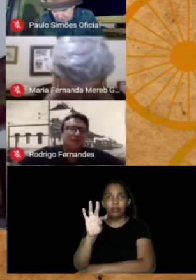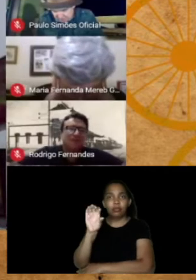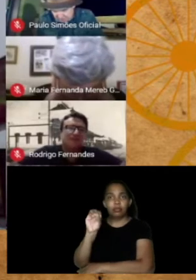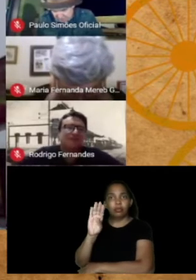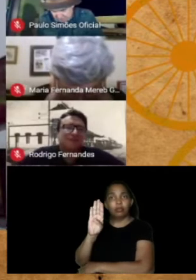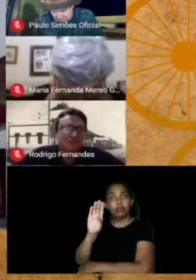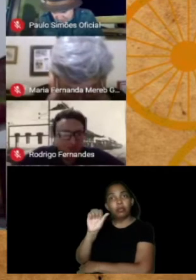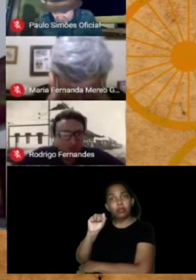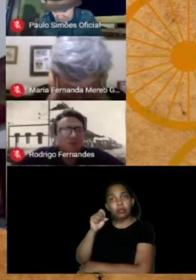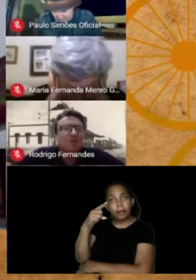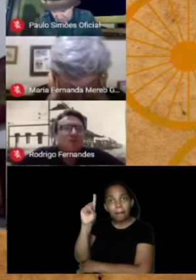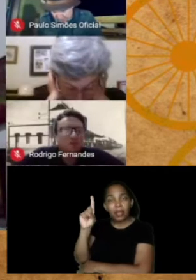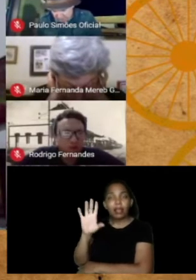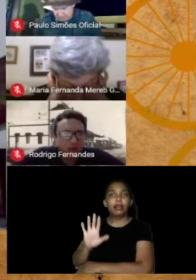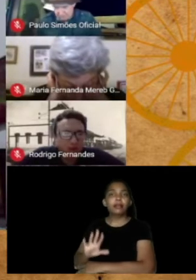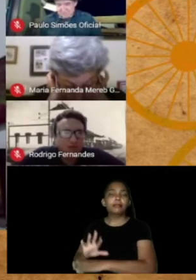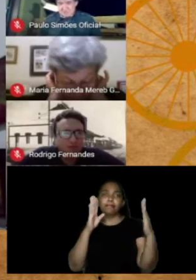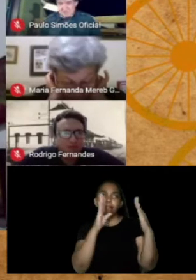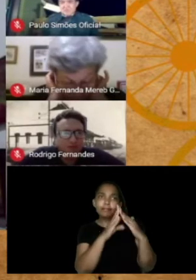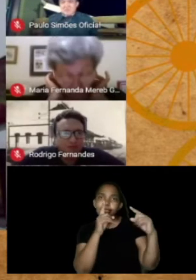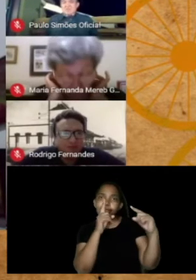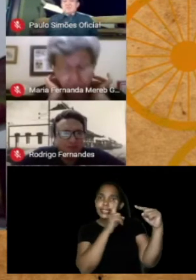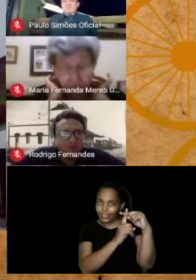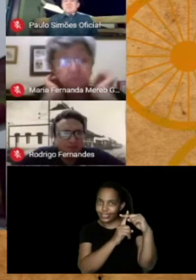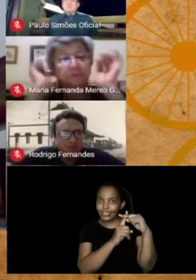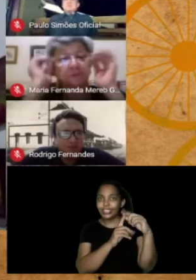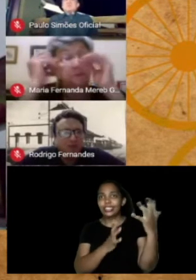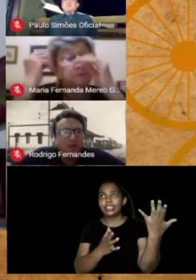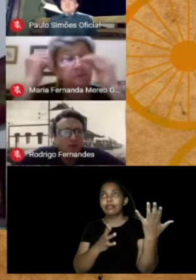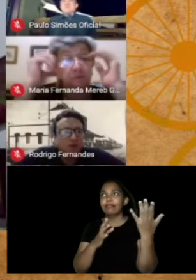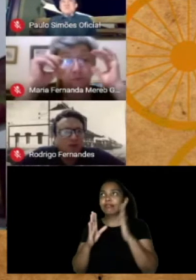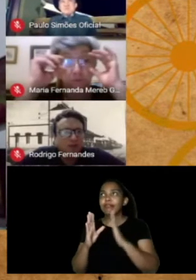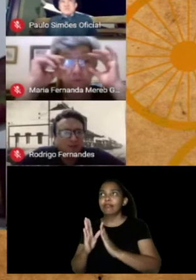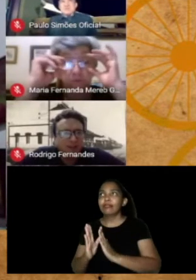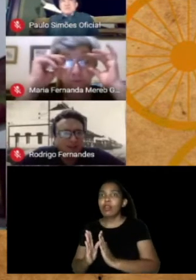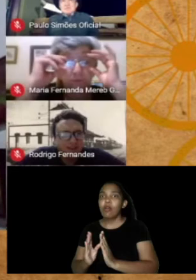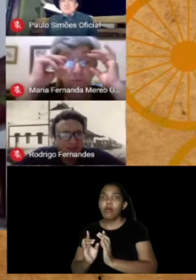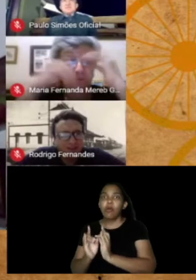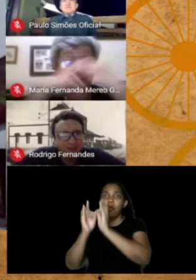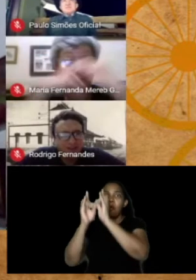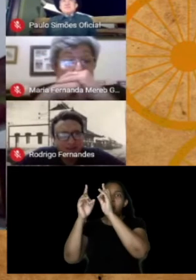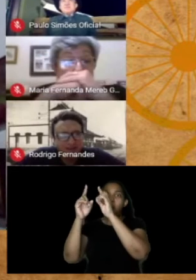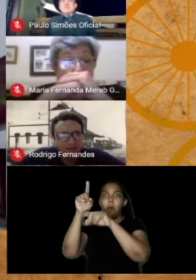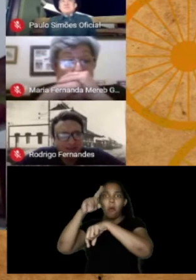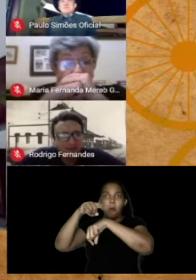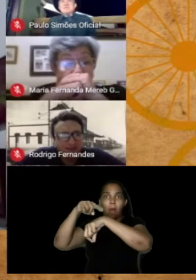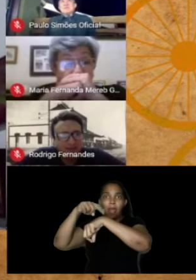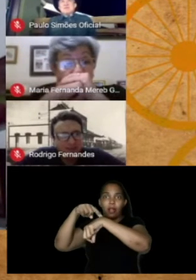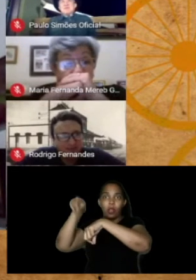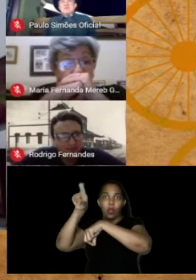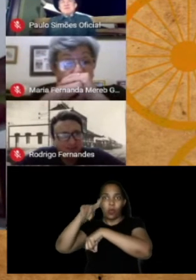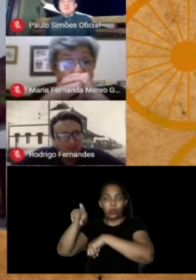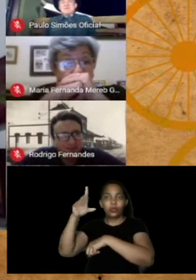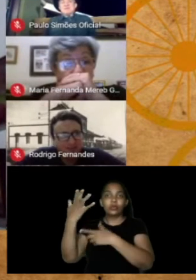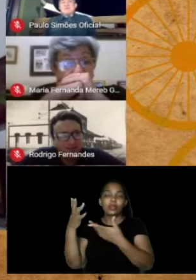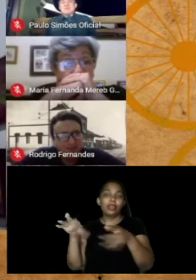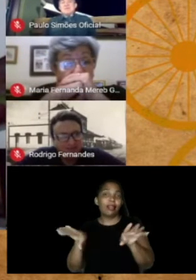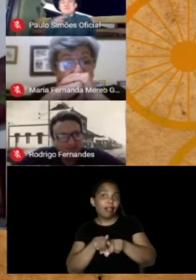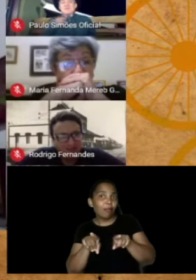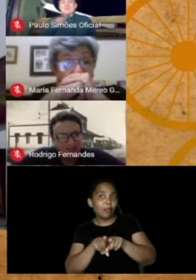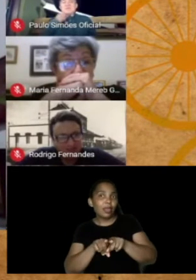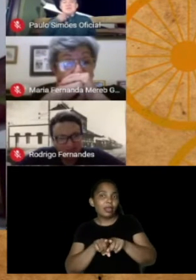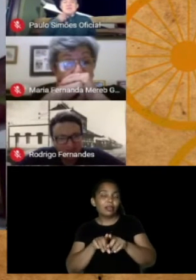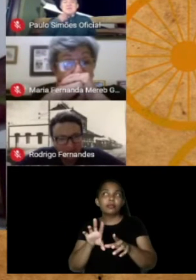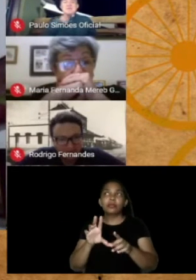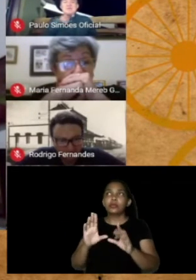a igrejinha de Santo Antônio, o Jatobá, o relógio e o obelisco. Eu que fiz toda a pesquisa, certo? Que eu trabalhava na divisão de